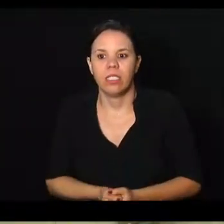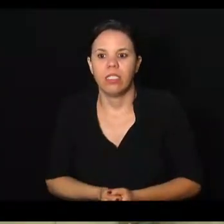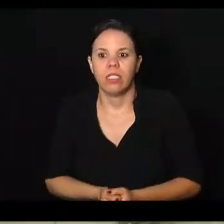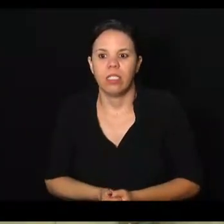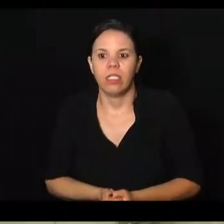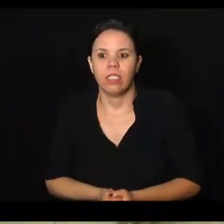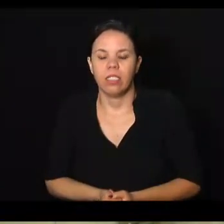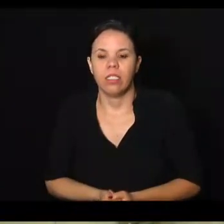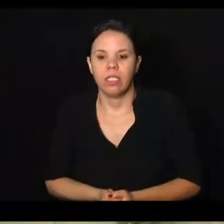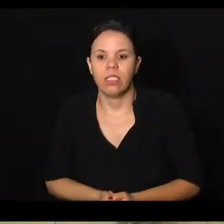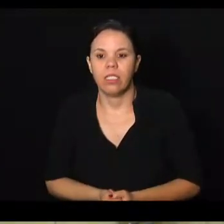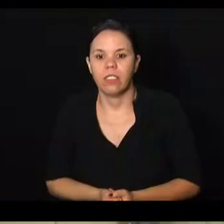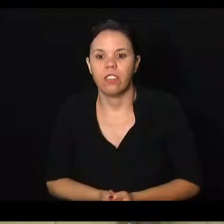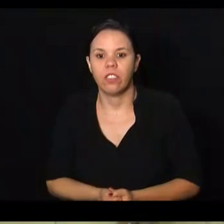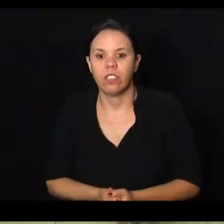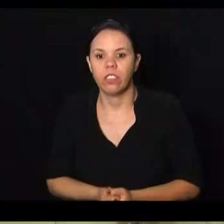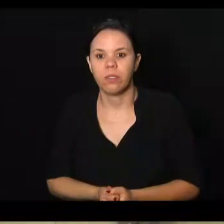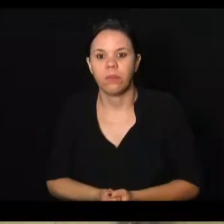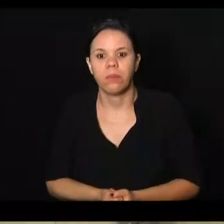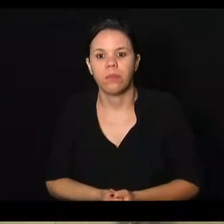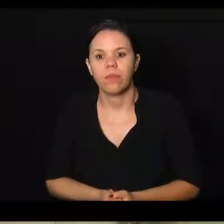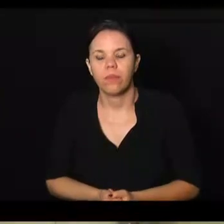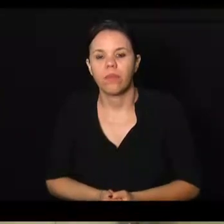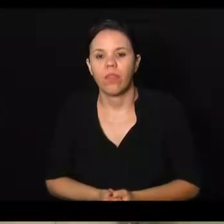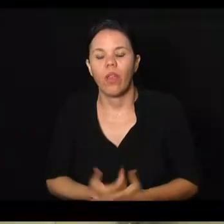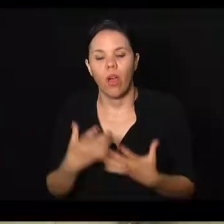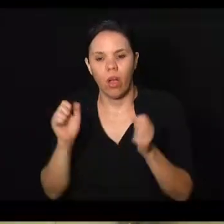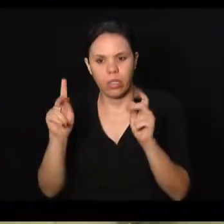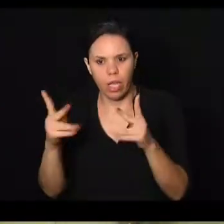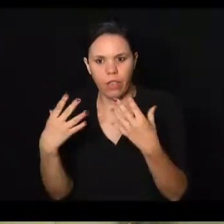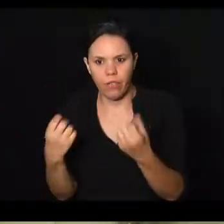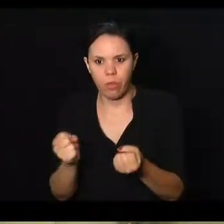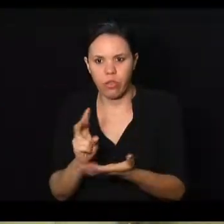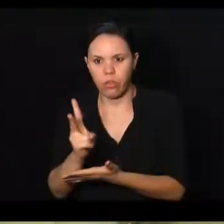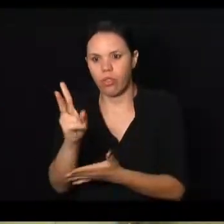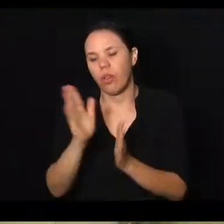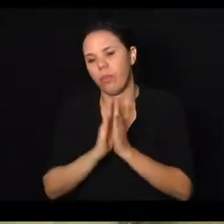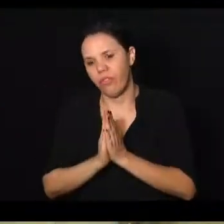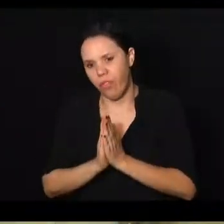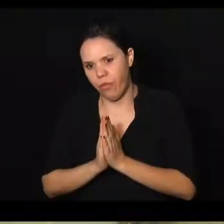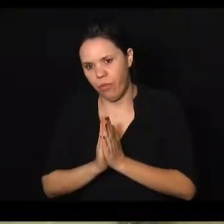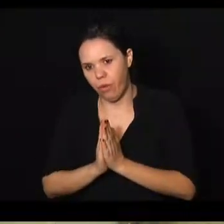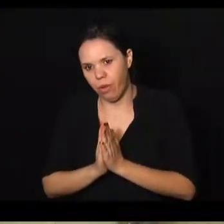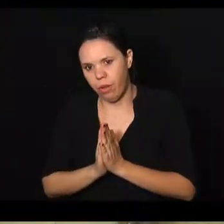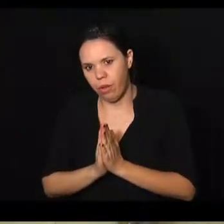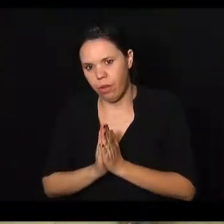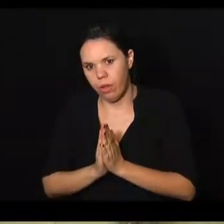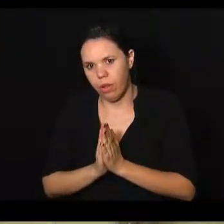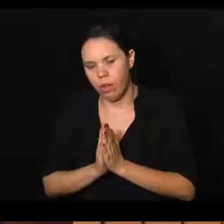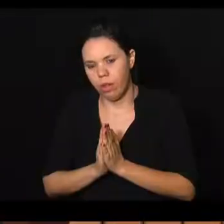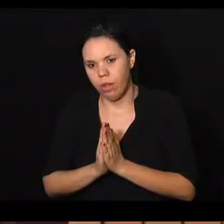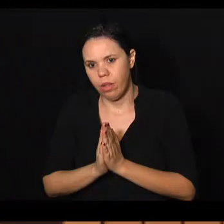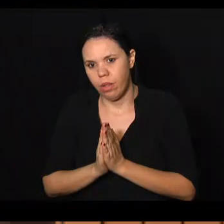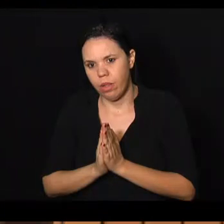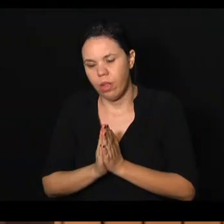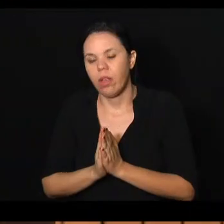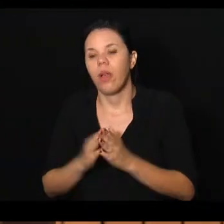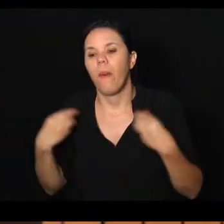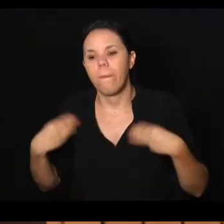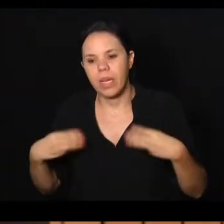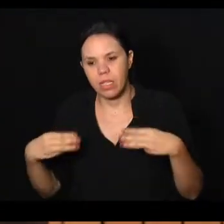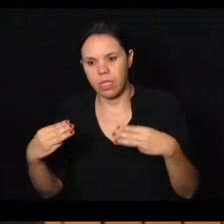Ok, senhores, vamos continuar. O Ministério vem com 8 secretarias